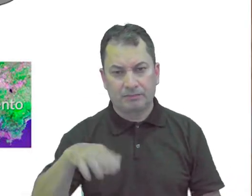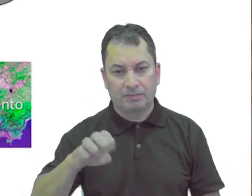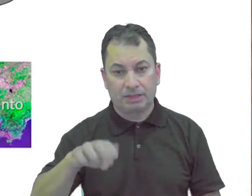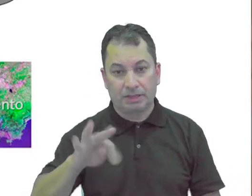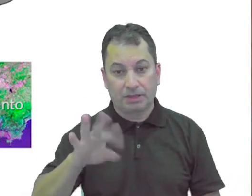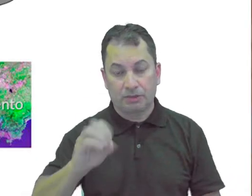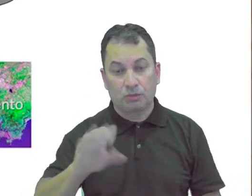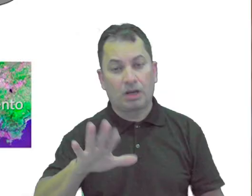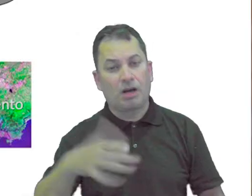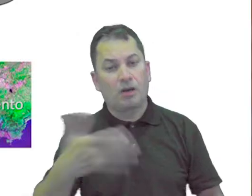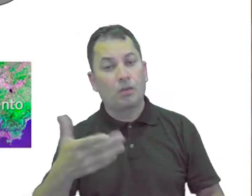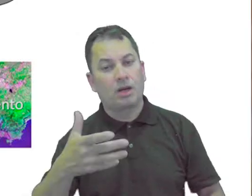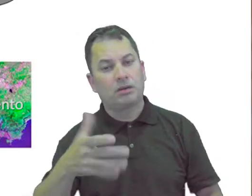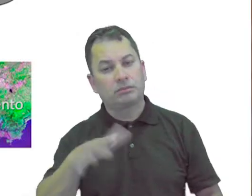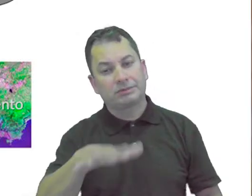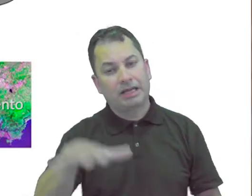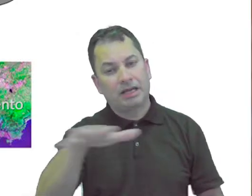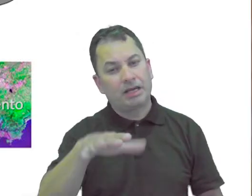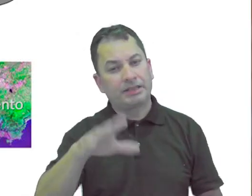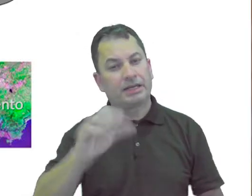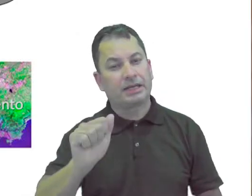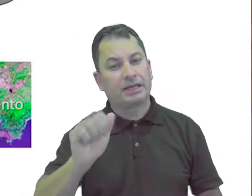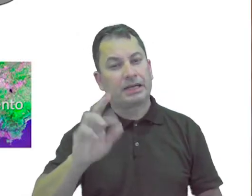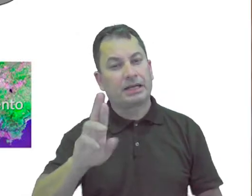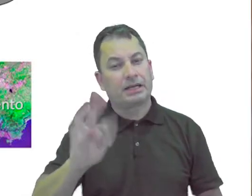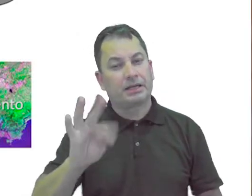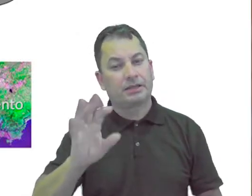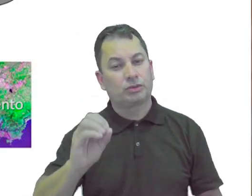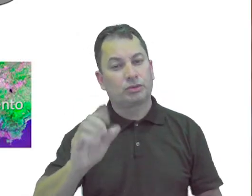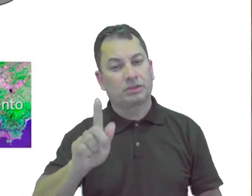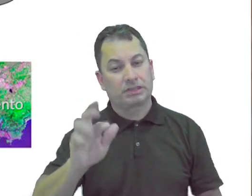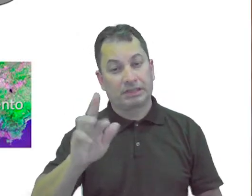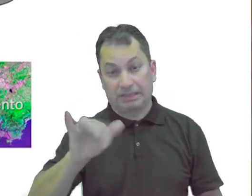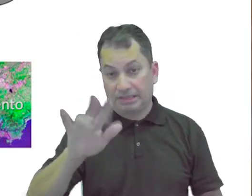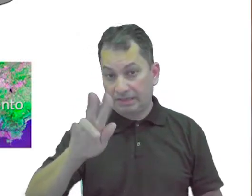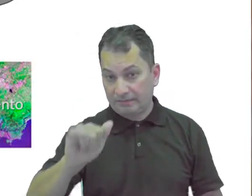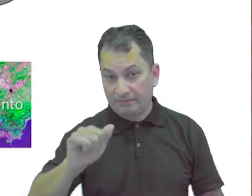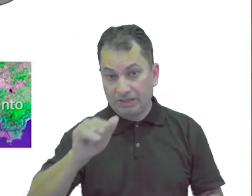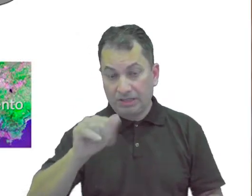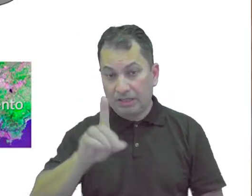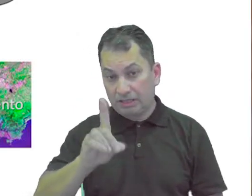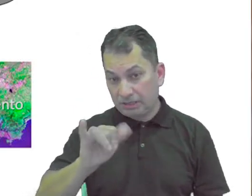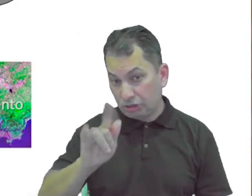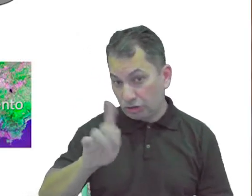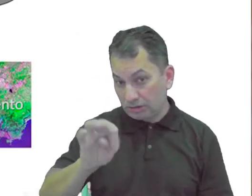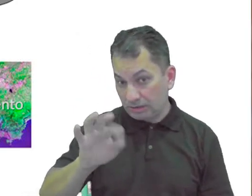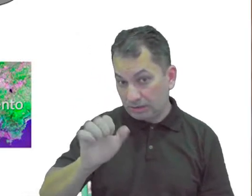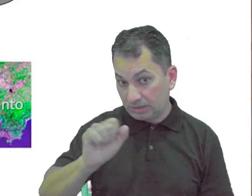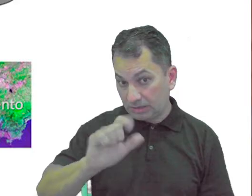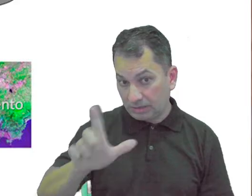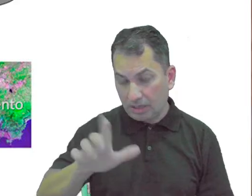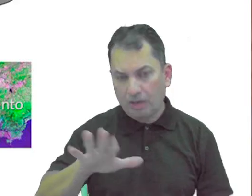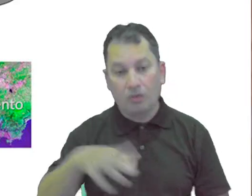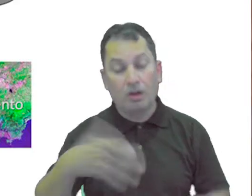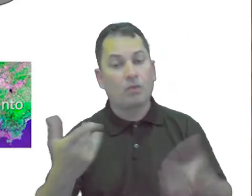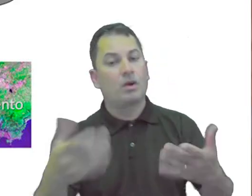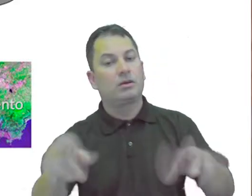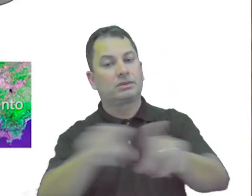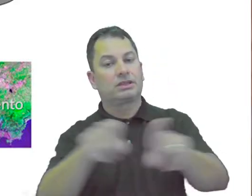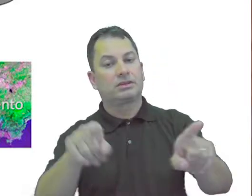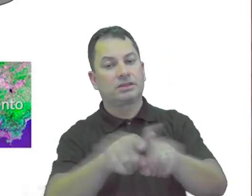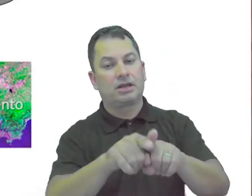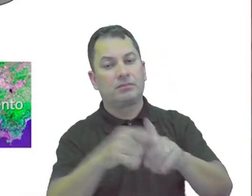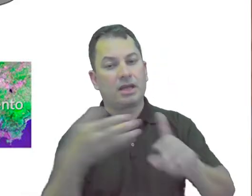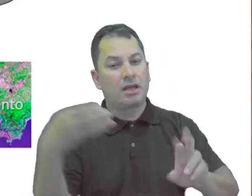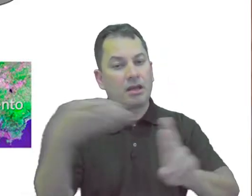cartografia digital, que é o mapeamento em formato digital. A gente trabalha também com georreferenciamento. O